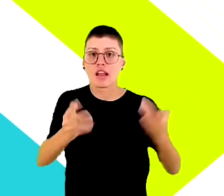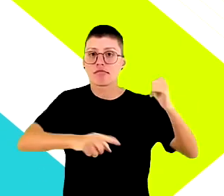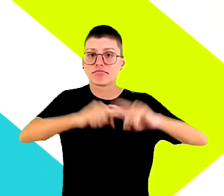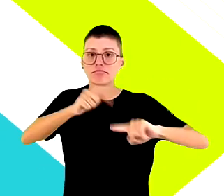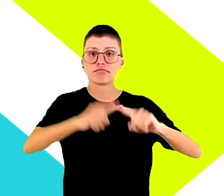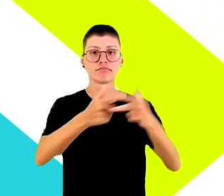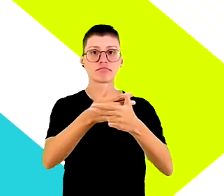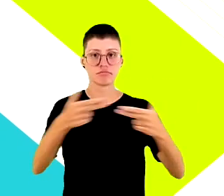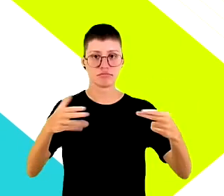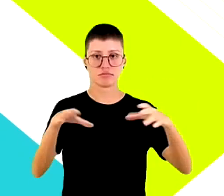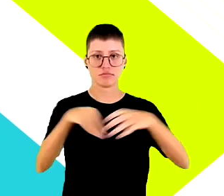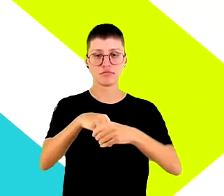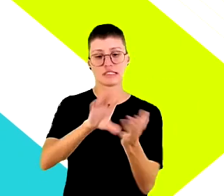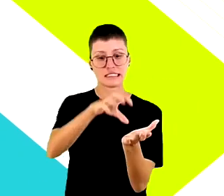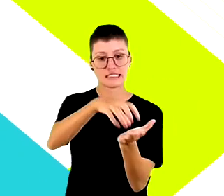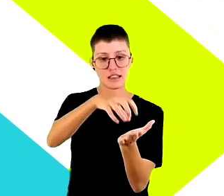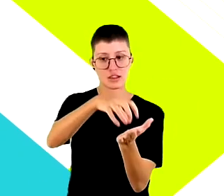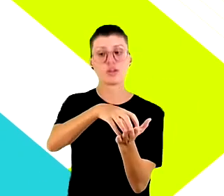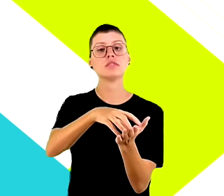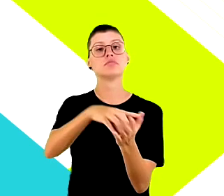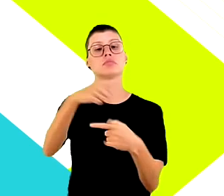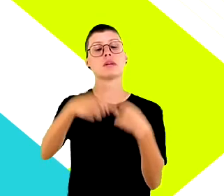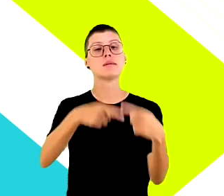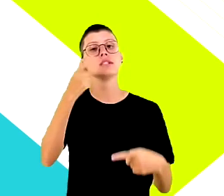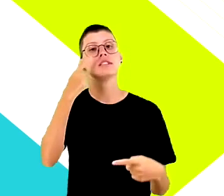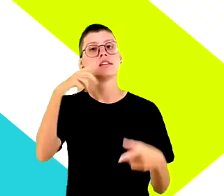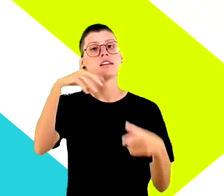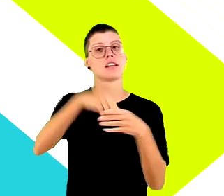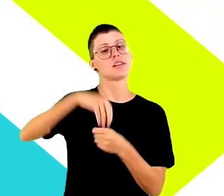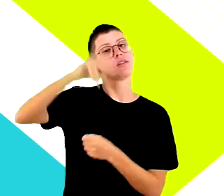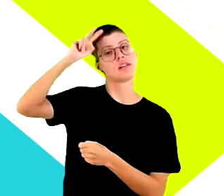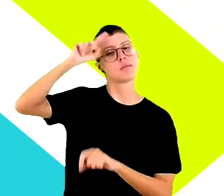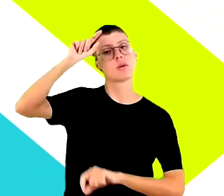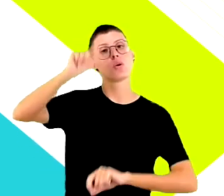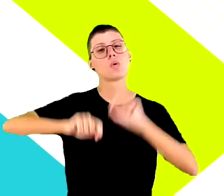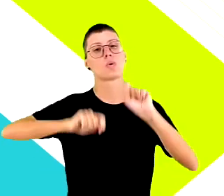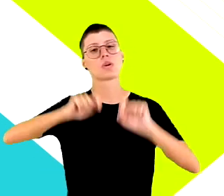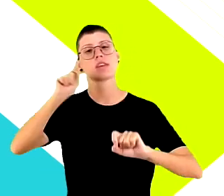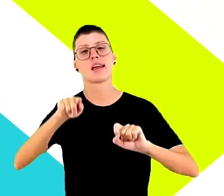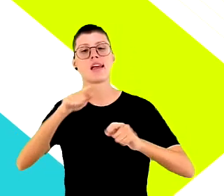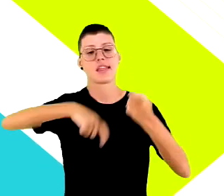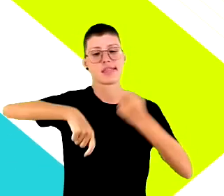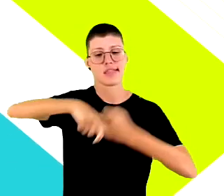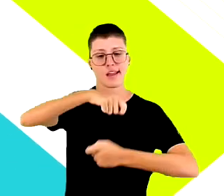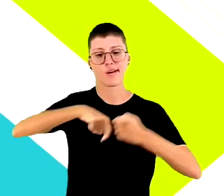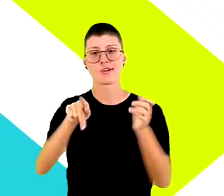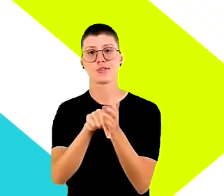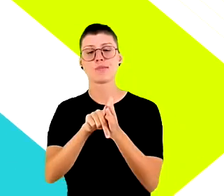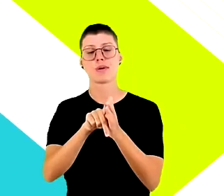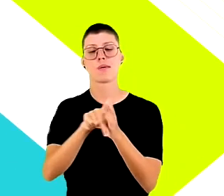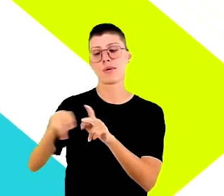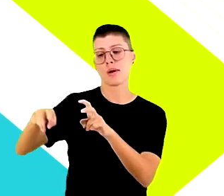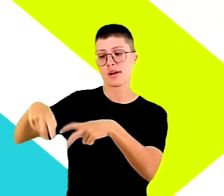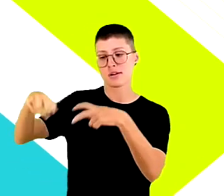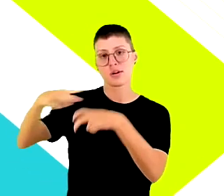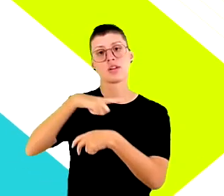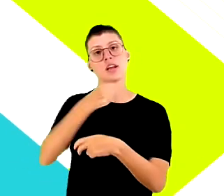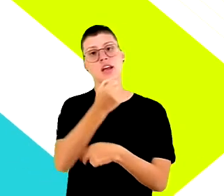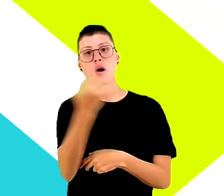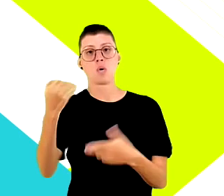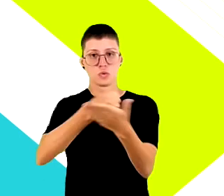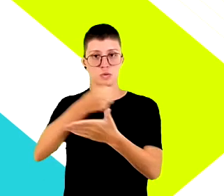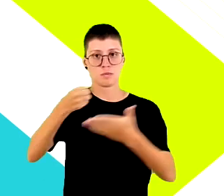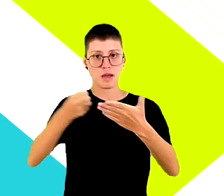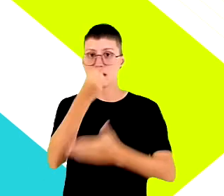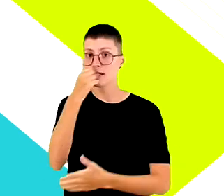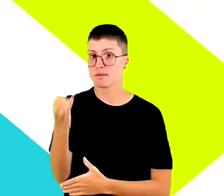setor. E aí, quando a gente olha, né, e relembrar um pouco o que, que é esse negócio da agricultura, a agricultura tem alguns pilares importantes. Primeiro, ela